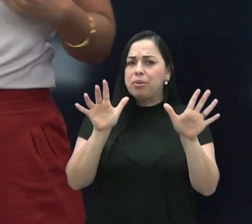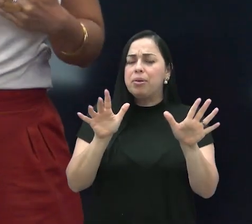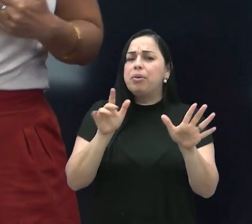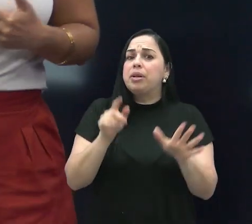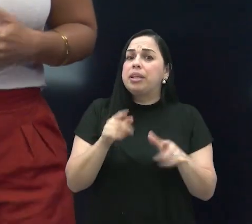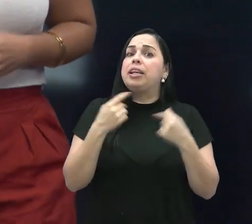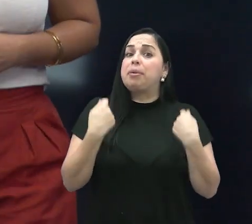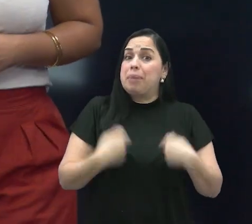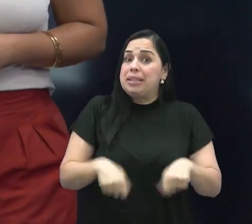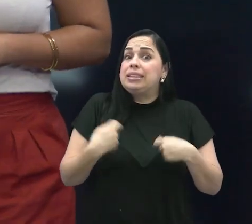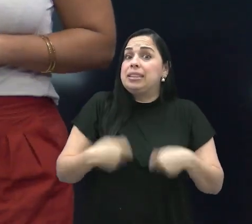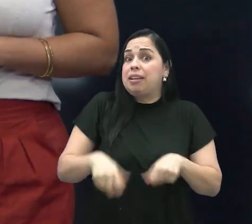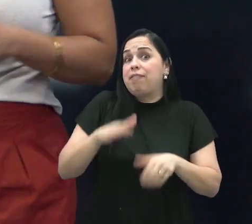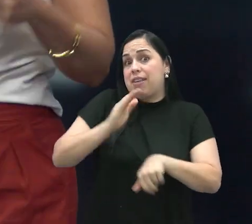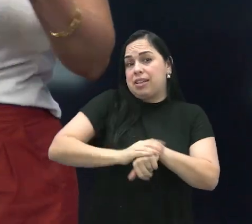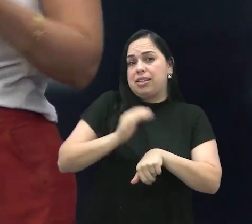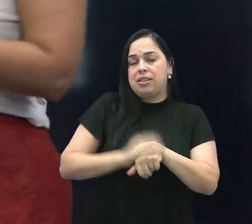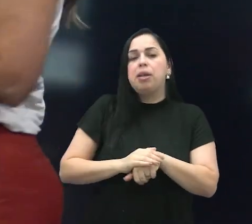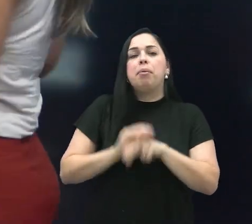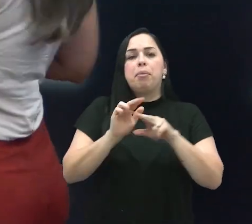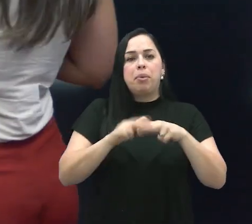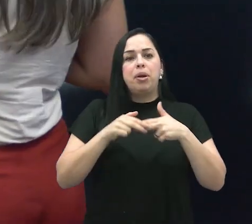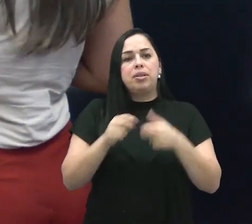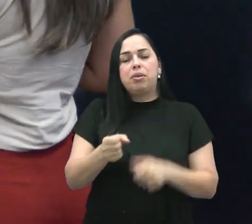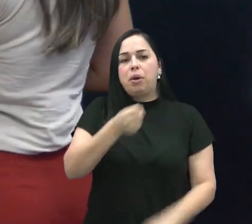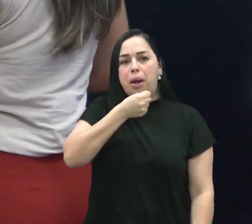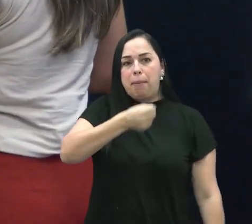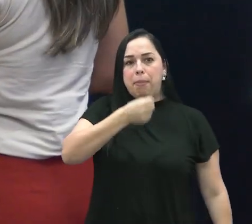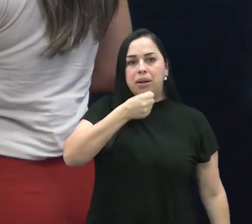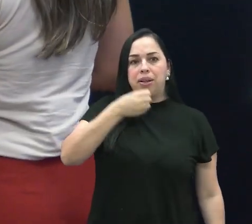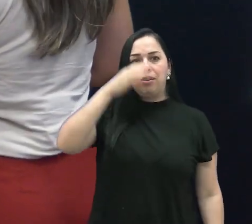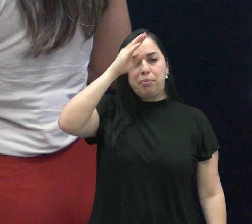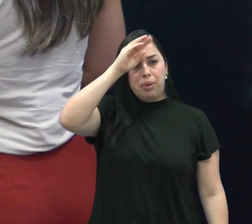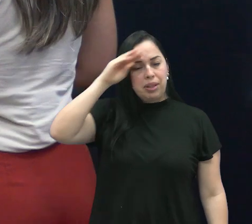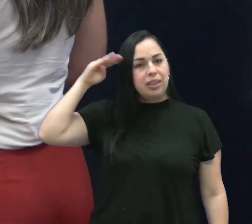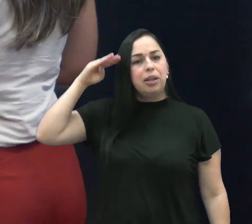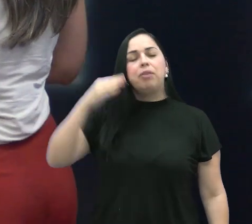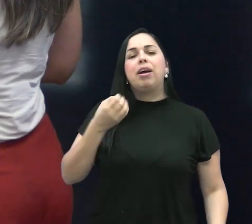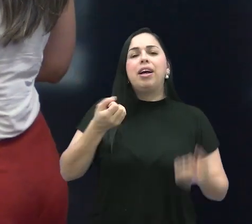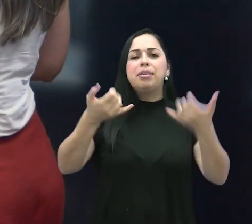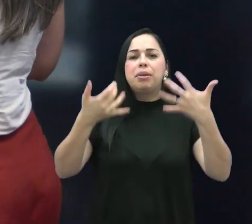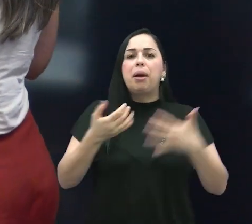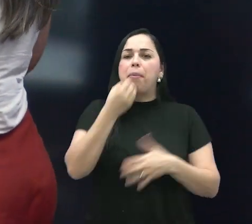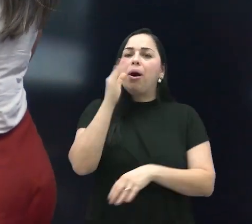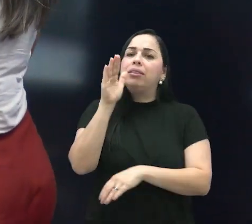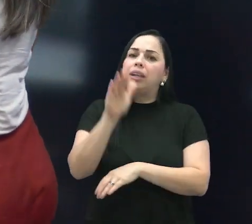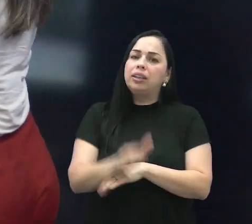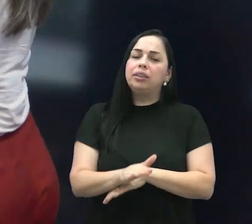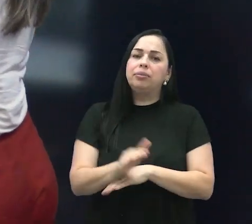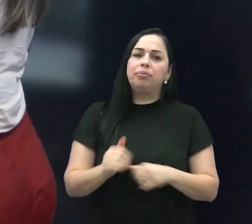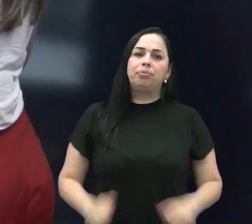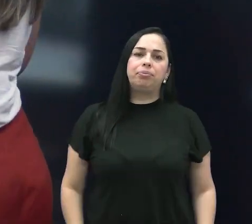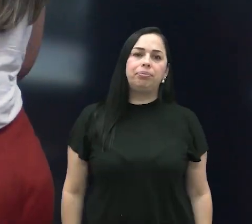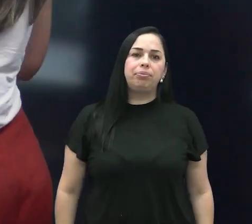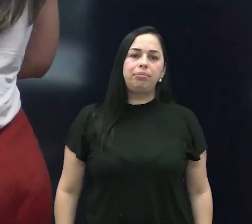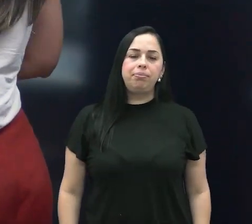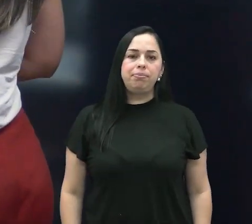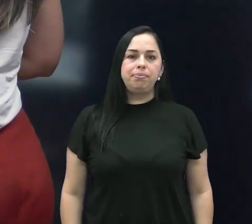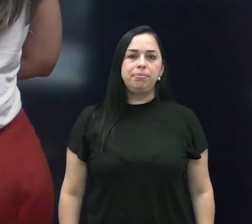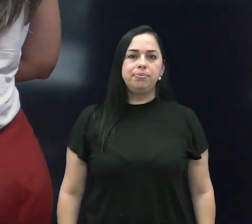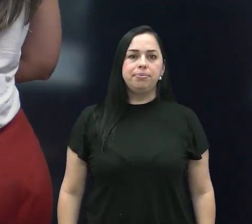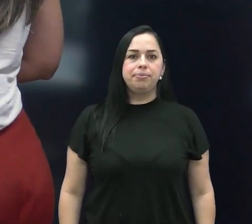que exigem essa regularização? O repórter Marvin Pinho está com a gente. Tudo bem, Marvin? Boa tarde para você. Quais são as